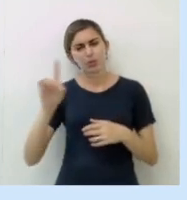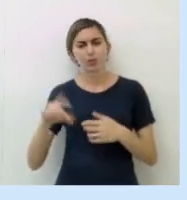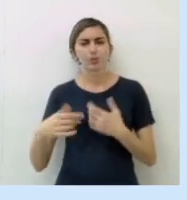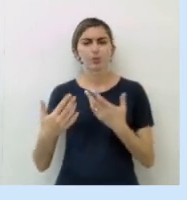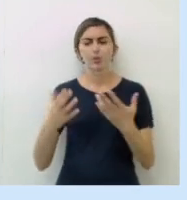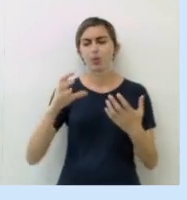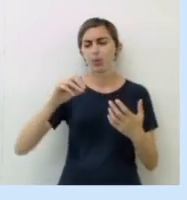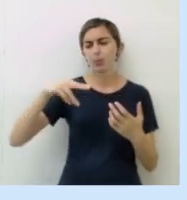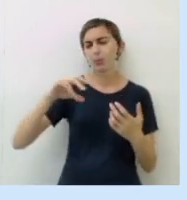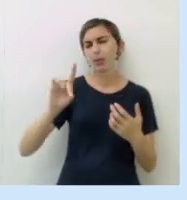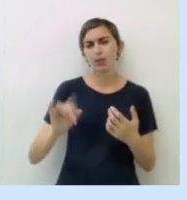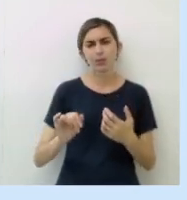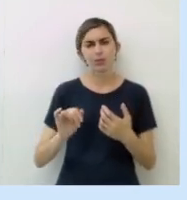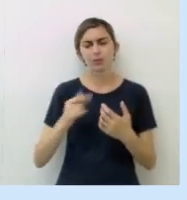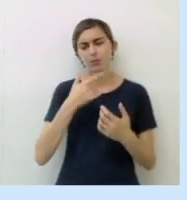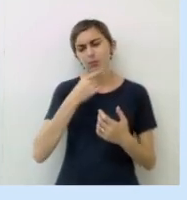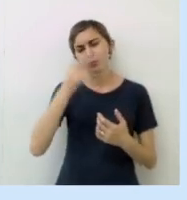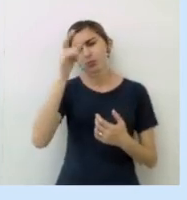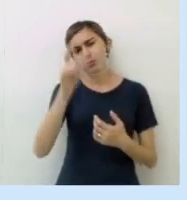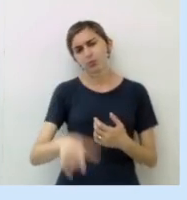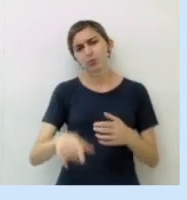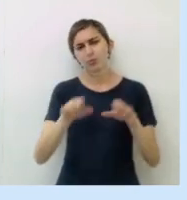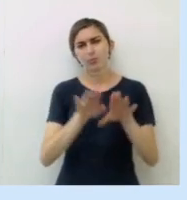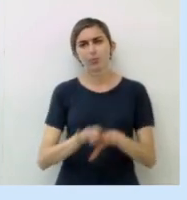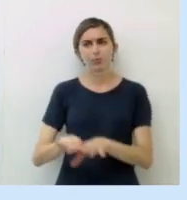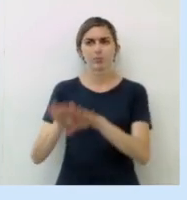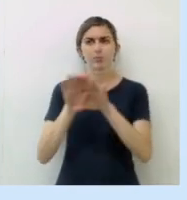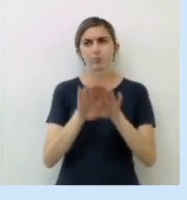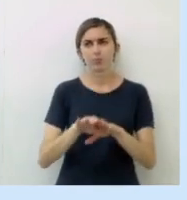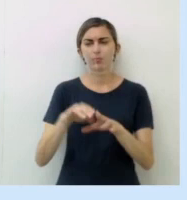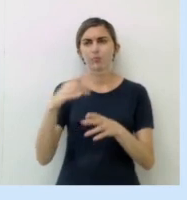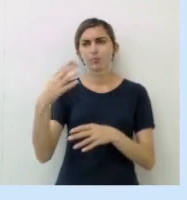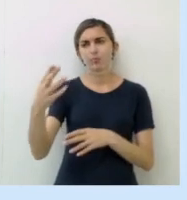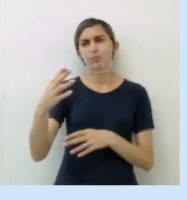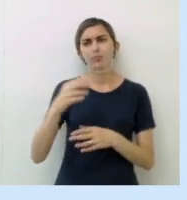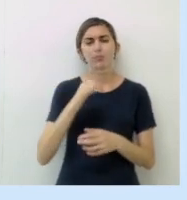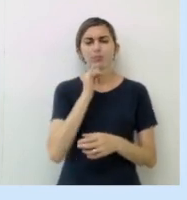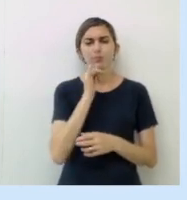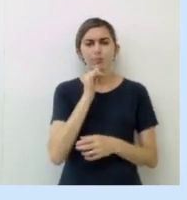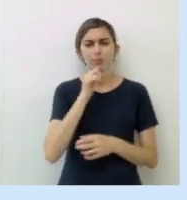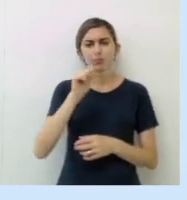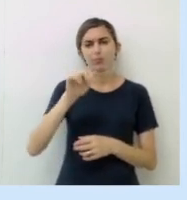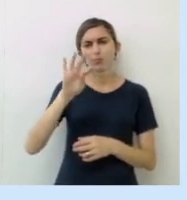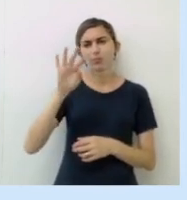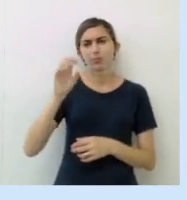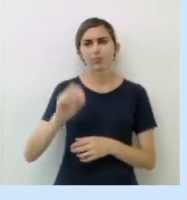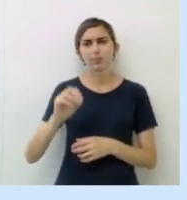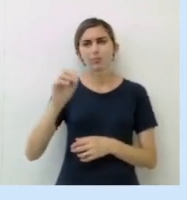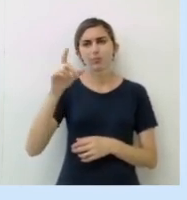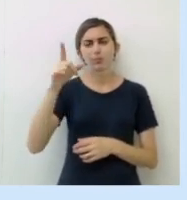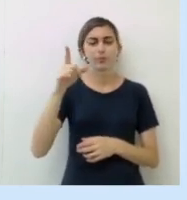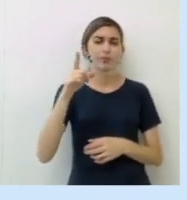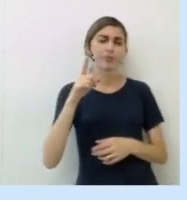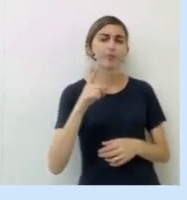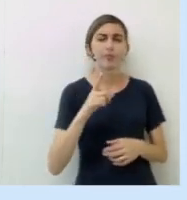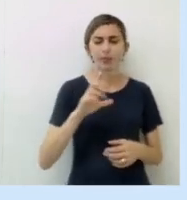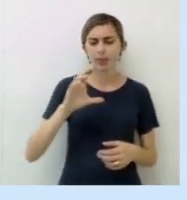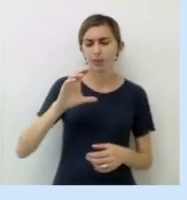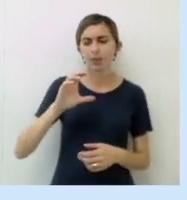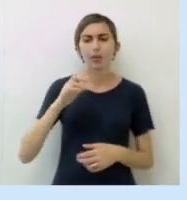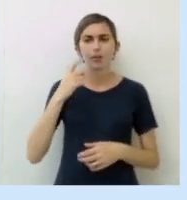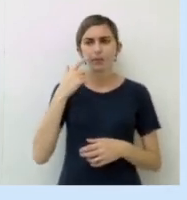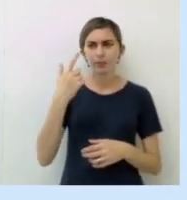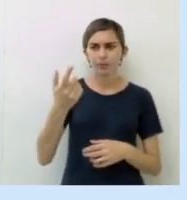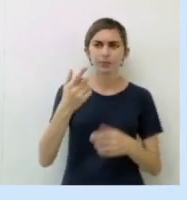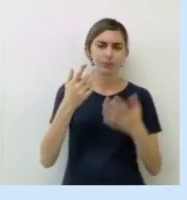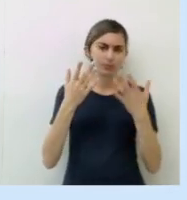a comédia dos homens comuns. E aqui eu trago um exemplo de uma peça teatral que foi